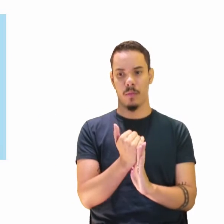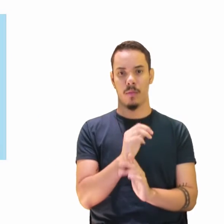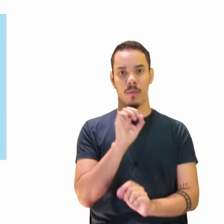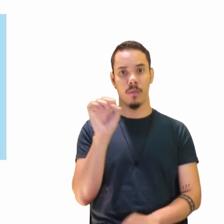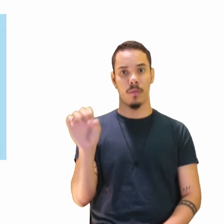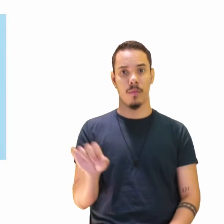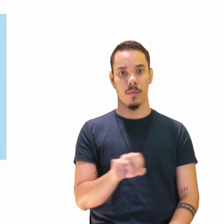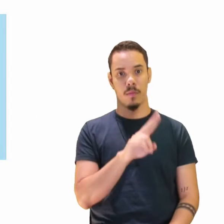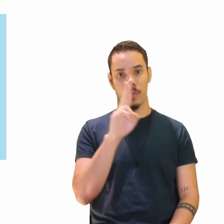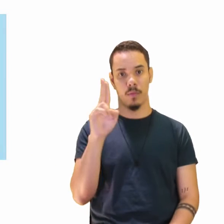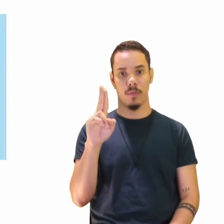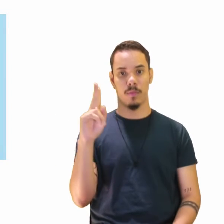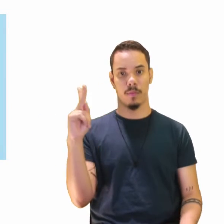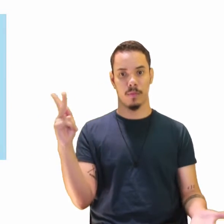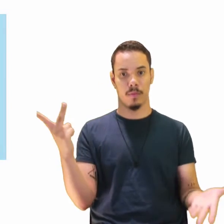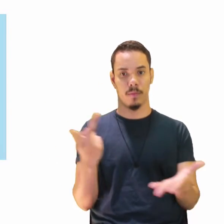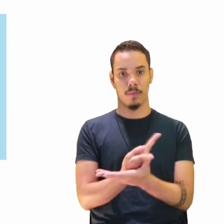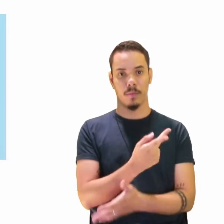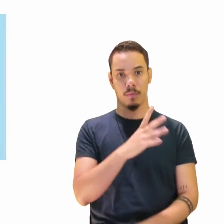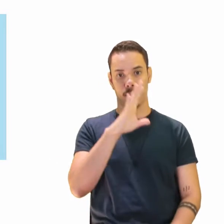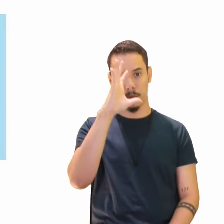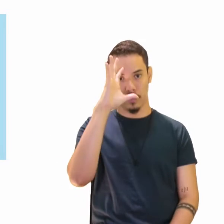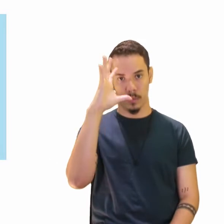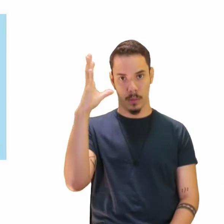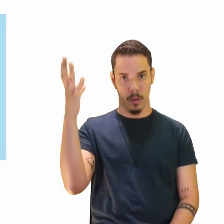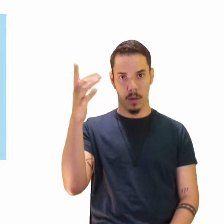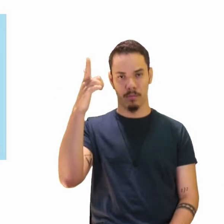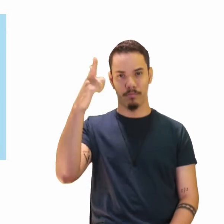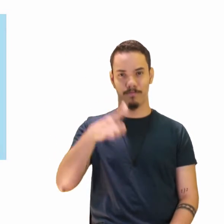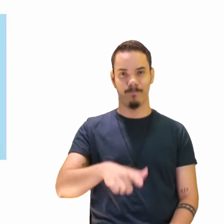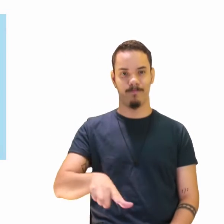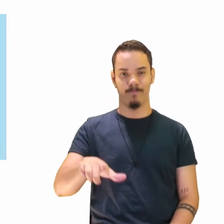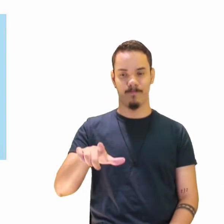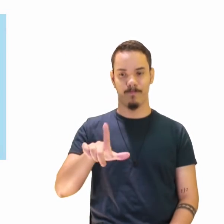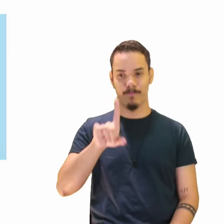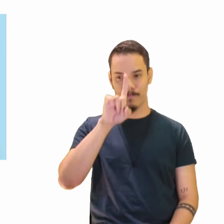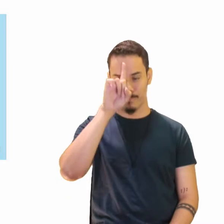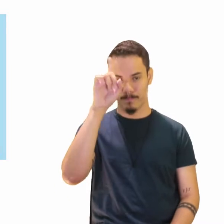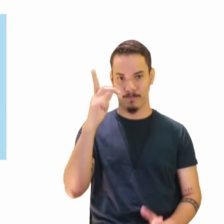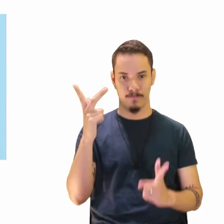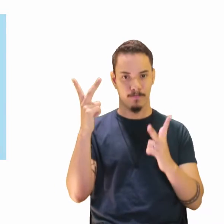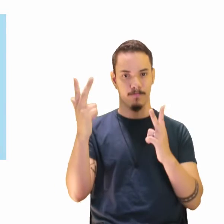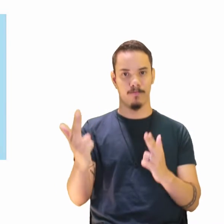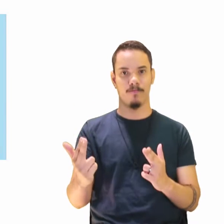ocorre o pleonasmo? Essa repetição de ideia.